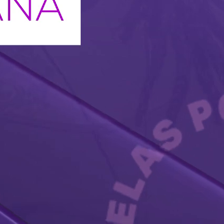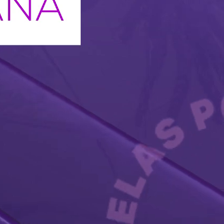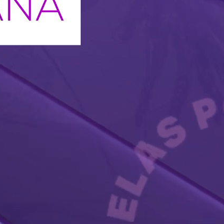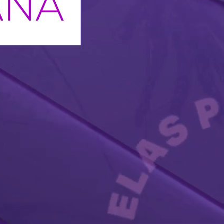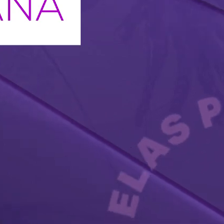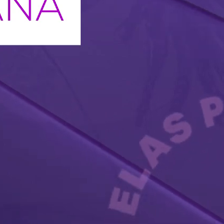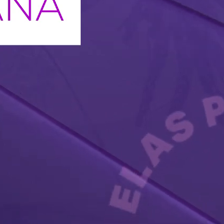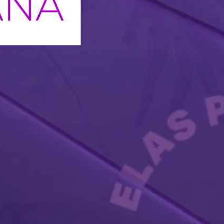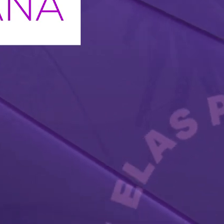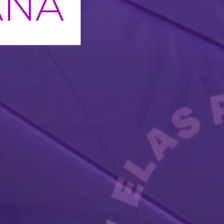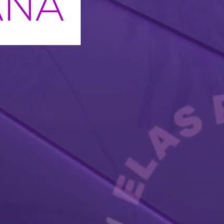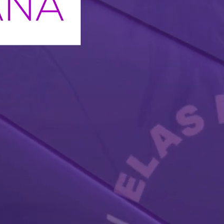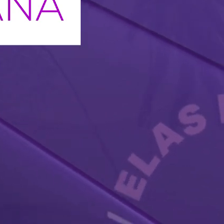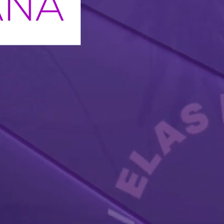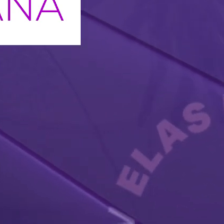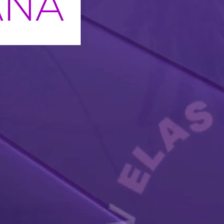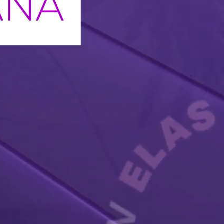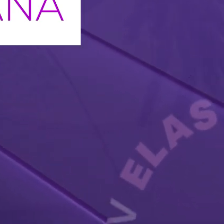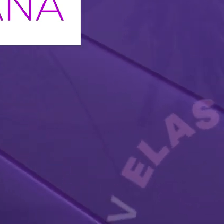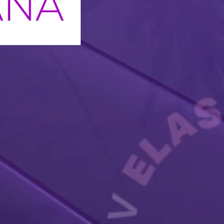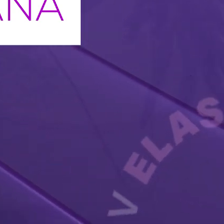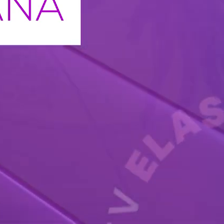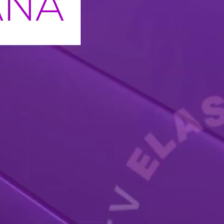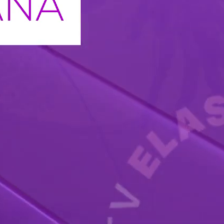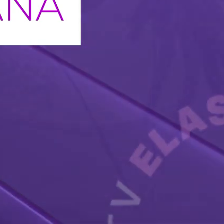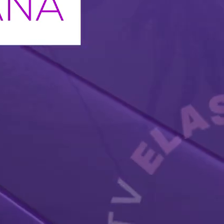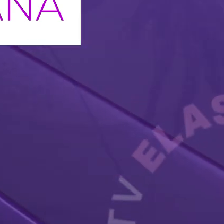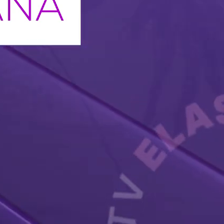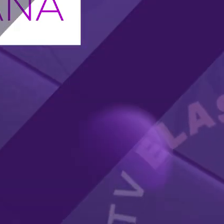os pontos mais importantes.